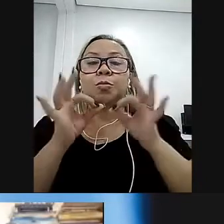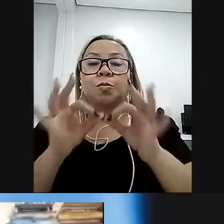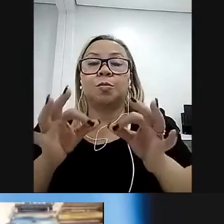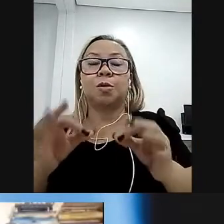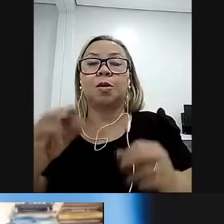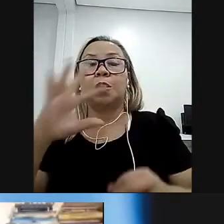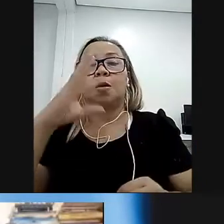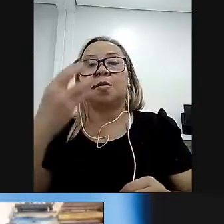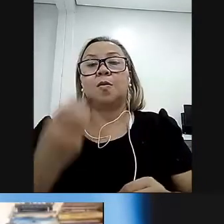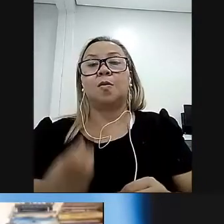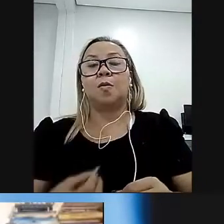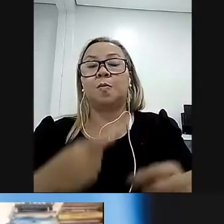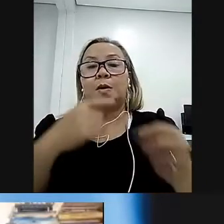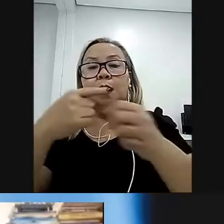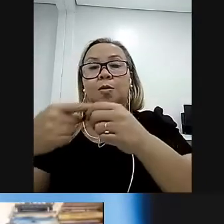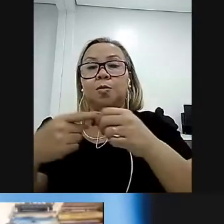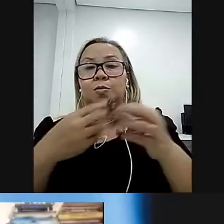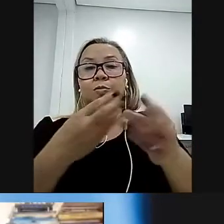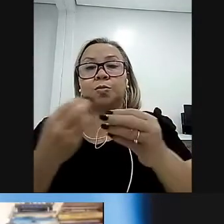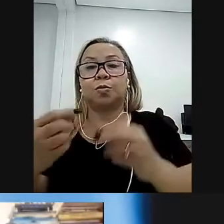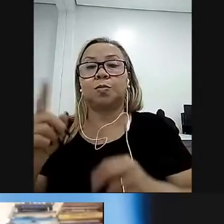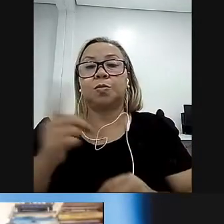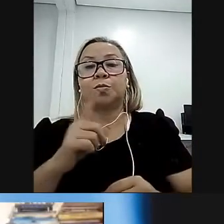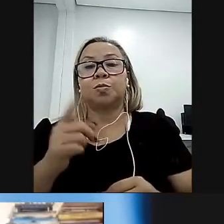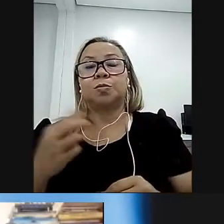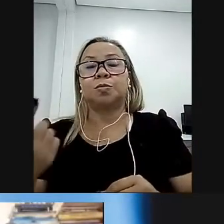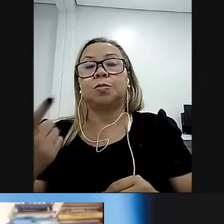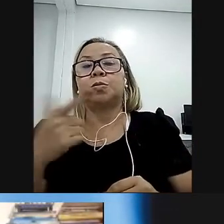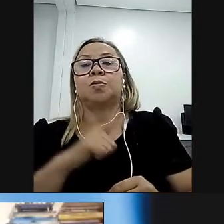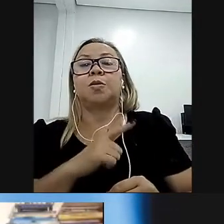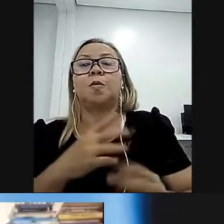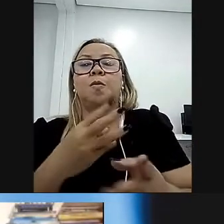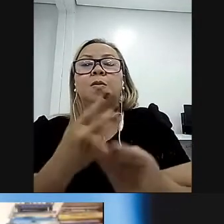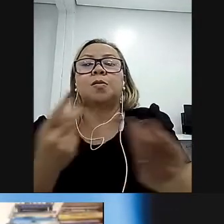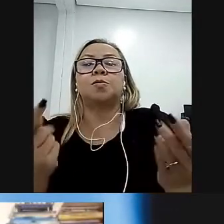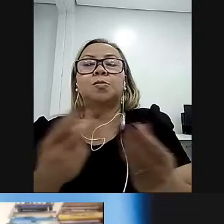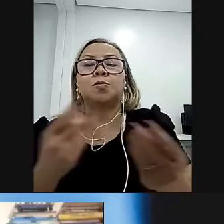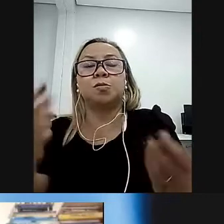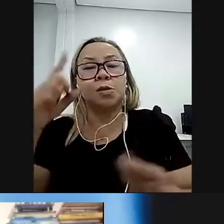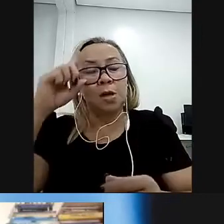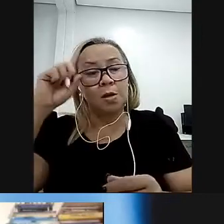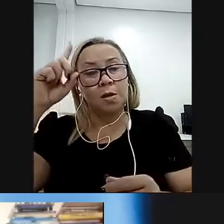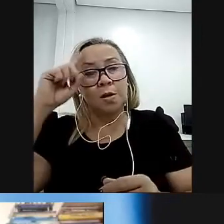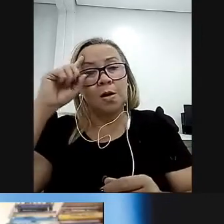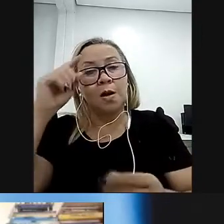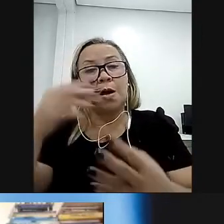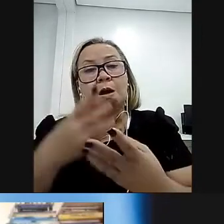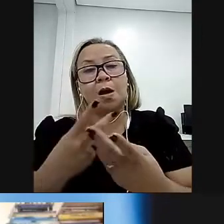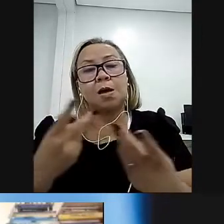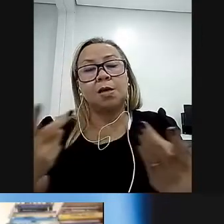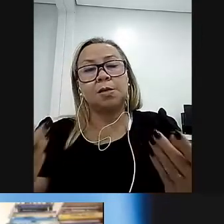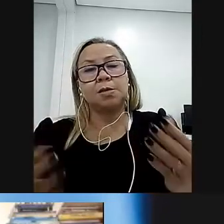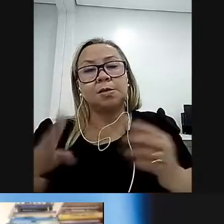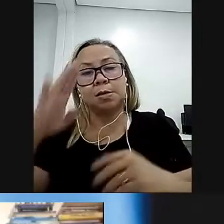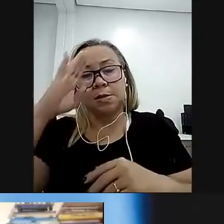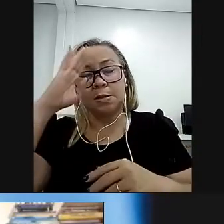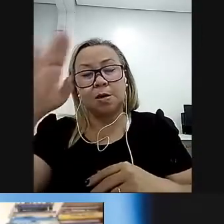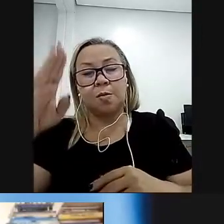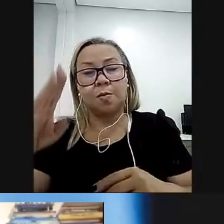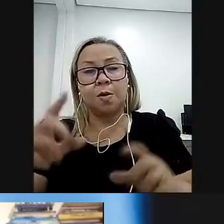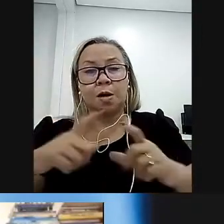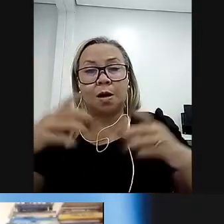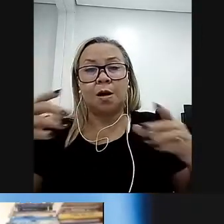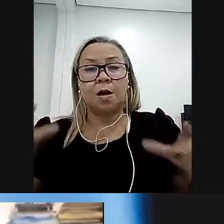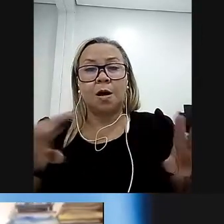urbana, que muitas vezes não são consideradas pela sutileza do cotidiano, é essencial para ampliar o olhar sobre a preservação.